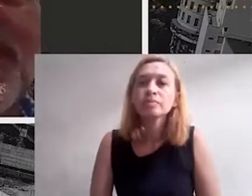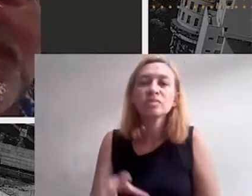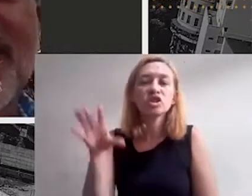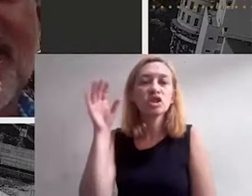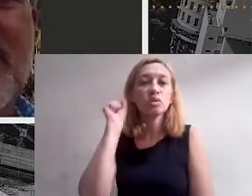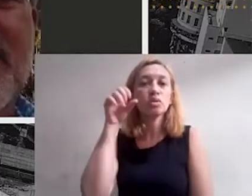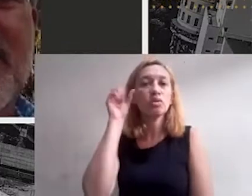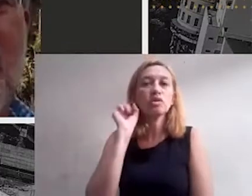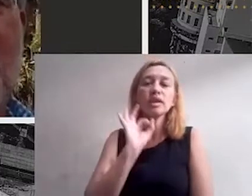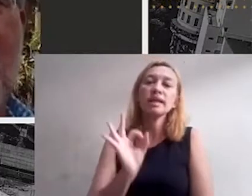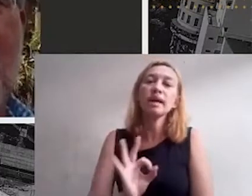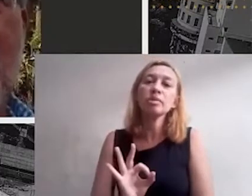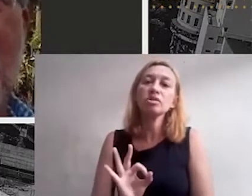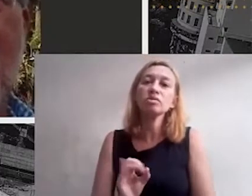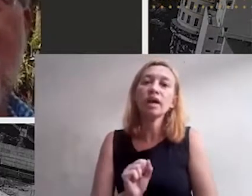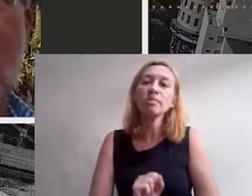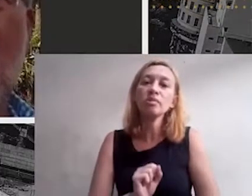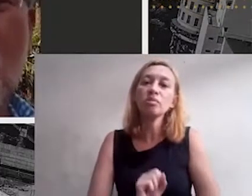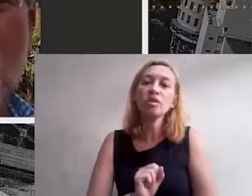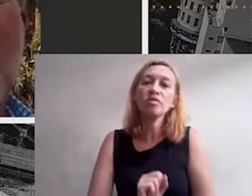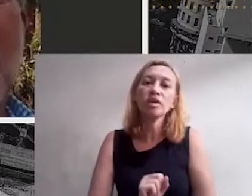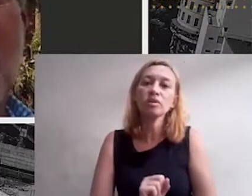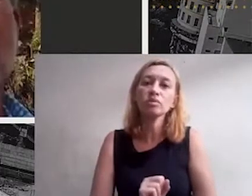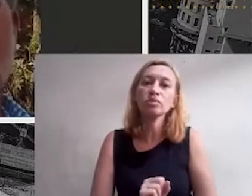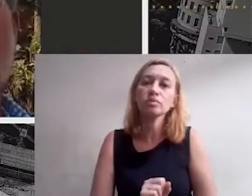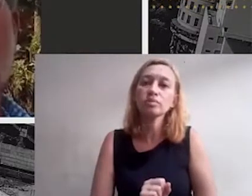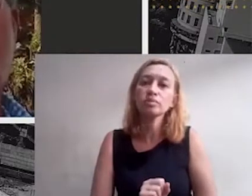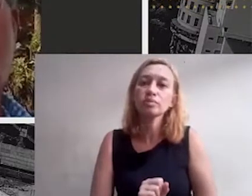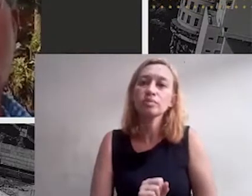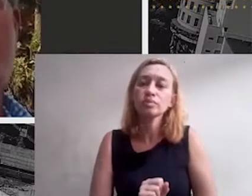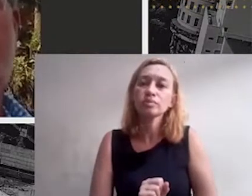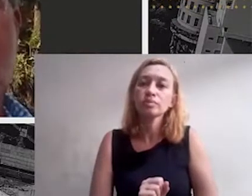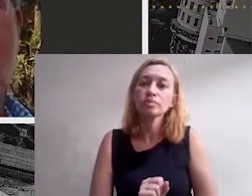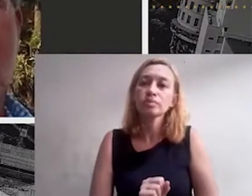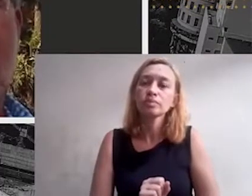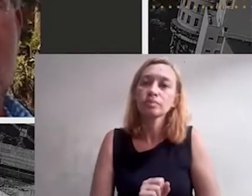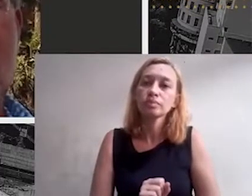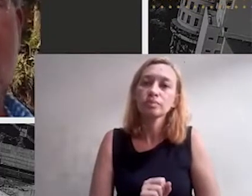maneira geral, muito ligadas à natureza,